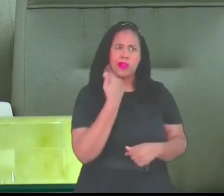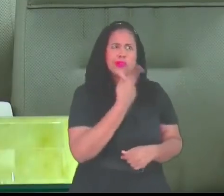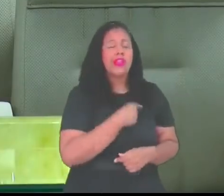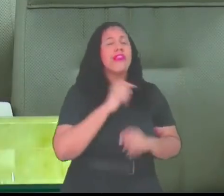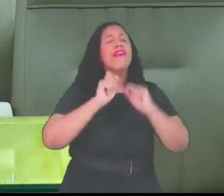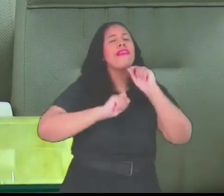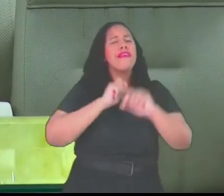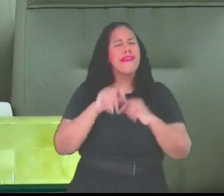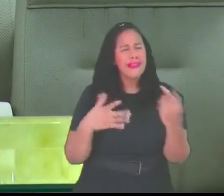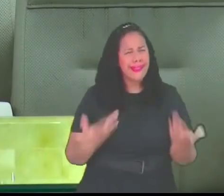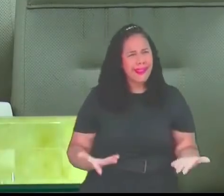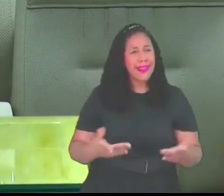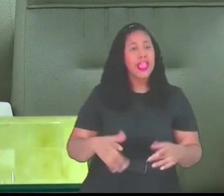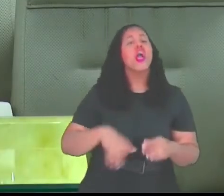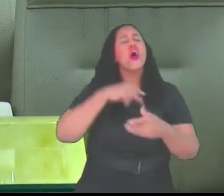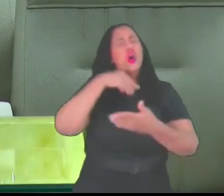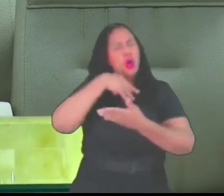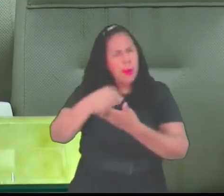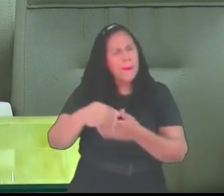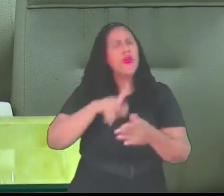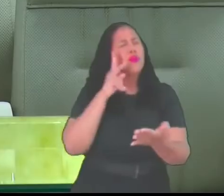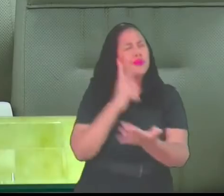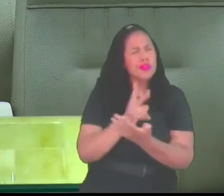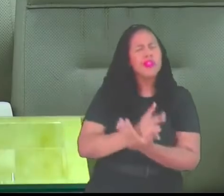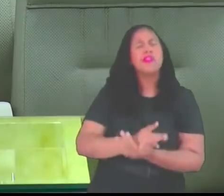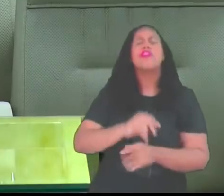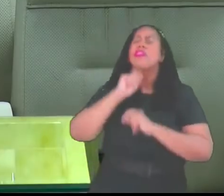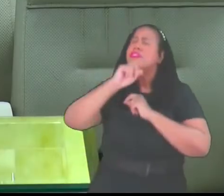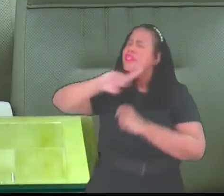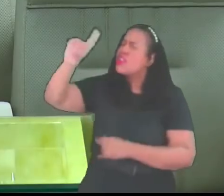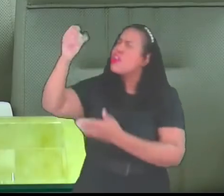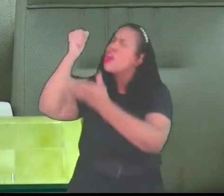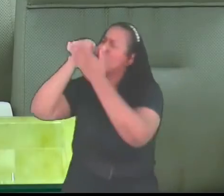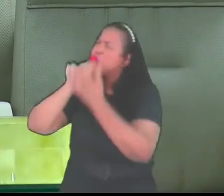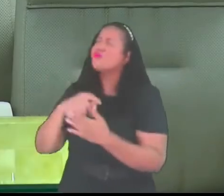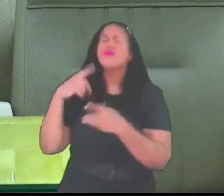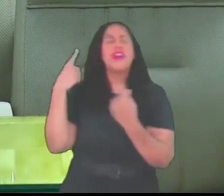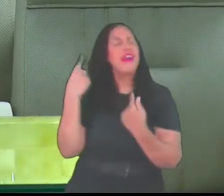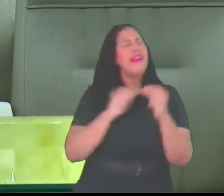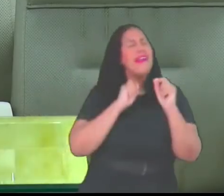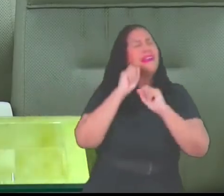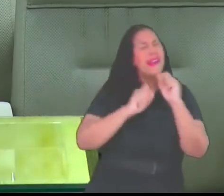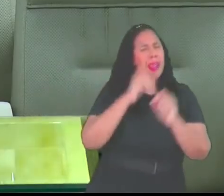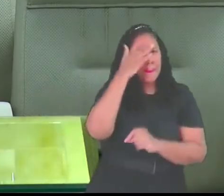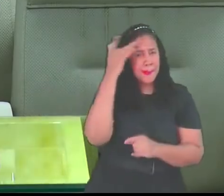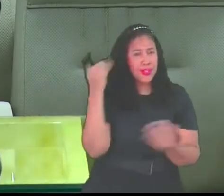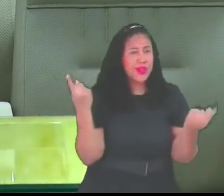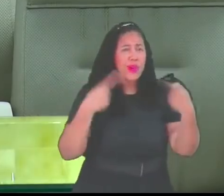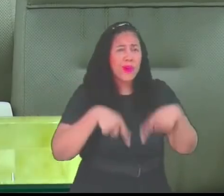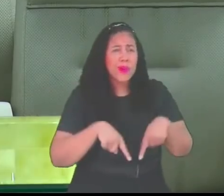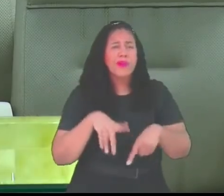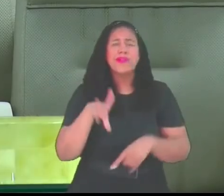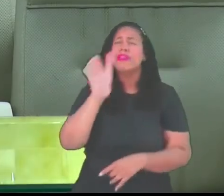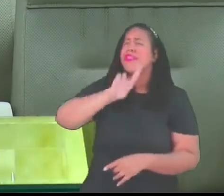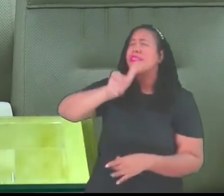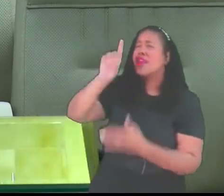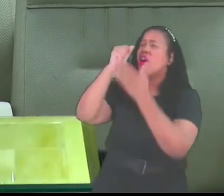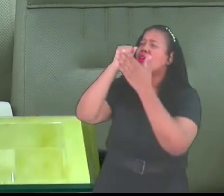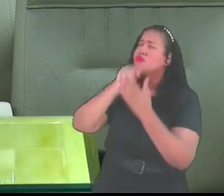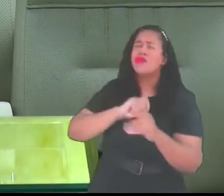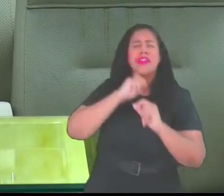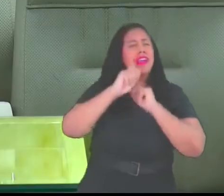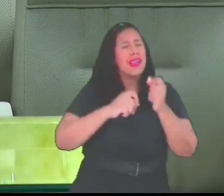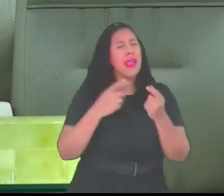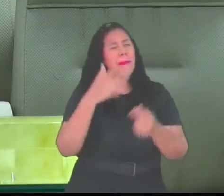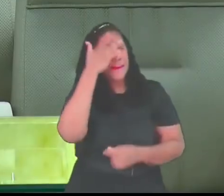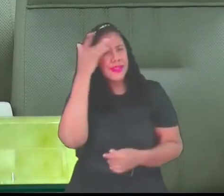quem será contra nós? Se Deus é por nós, quem será contra nós? Se Deus é por nós, quem será contra nós? Se Deus é por nós, quem será